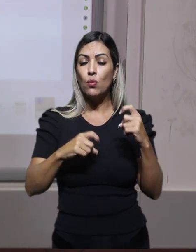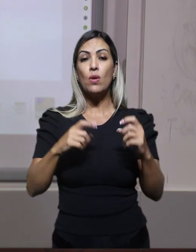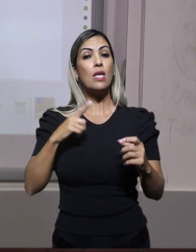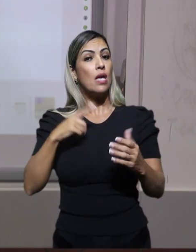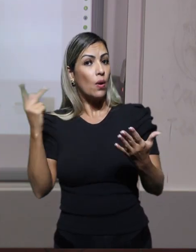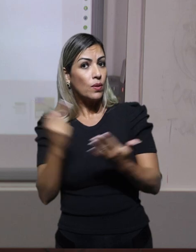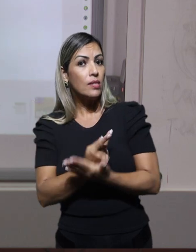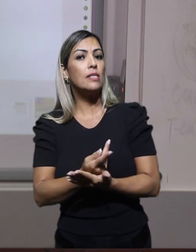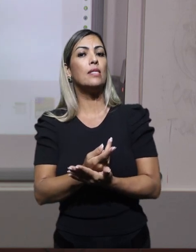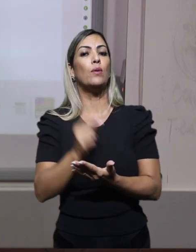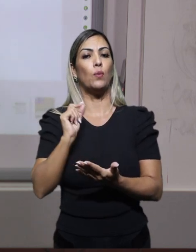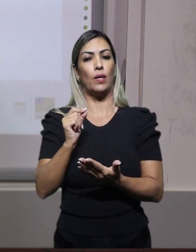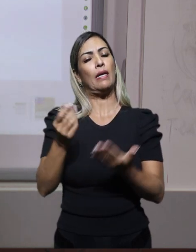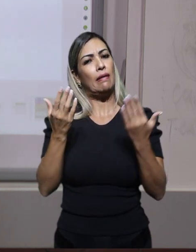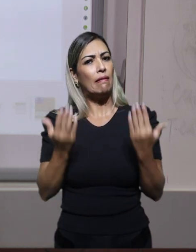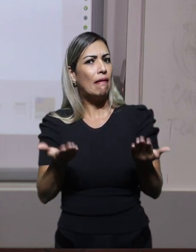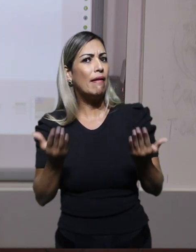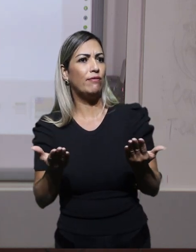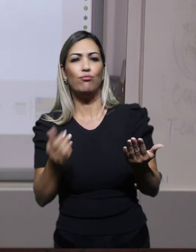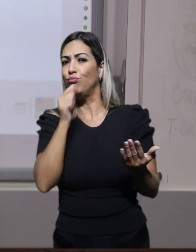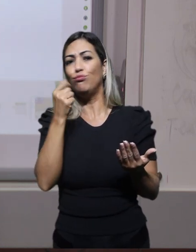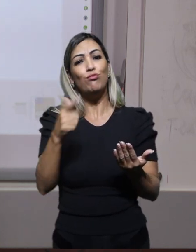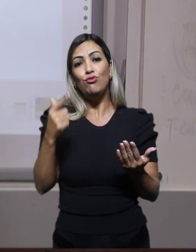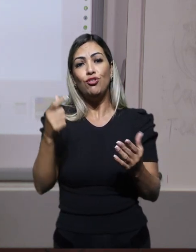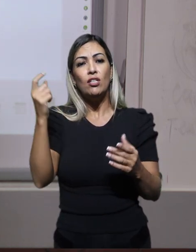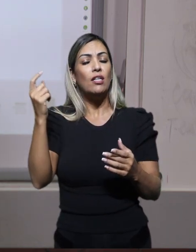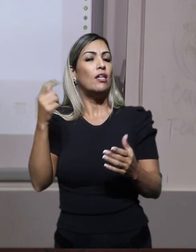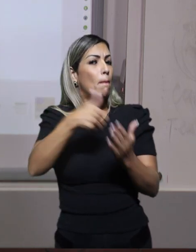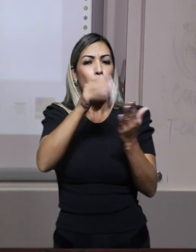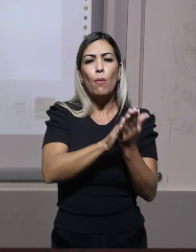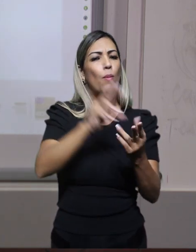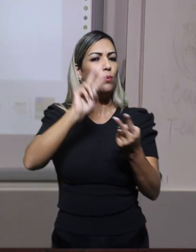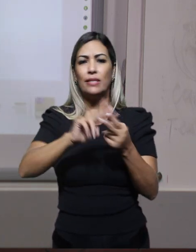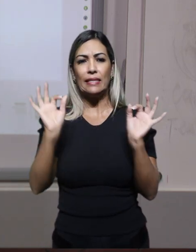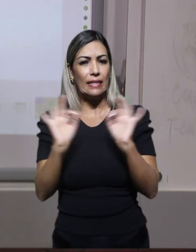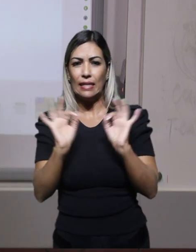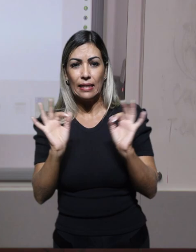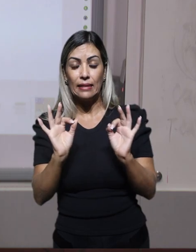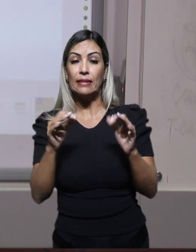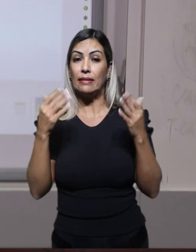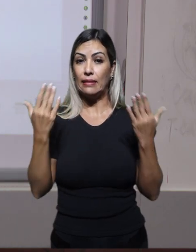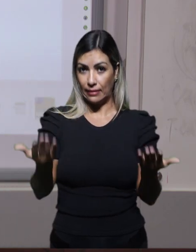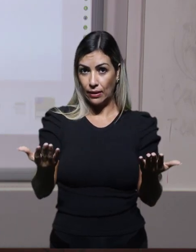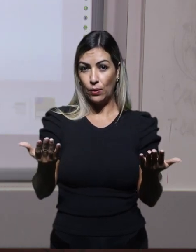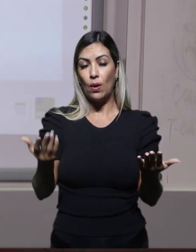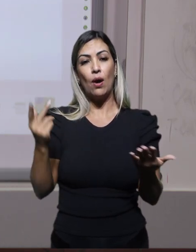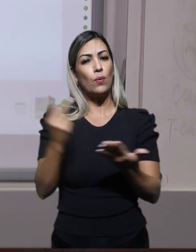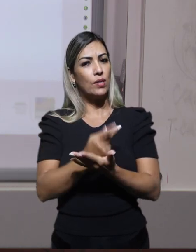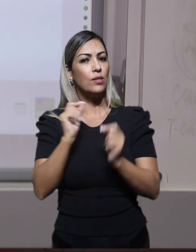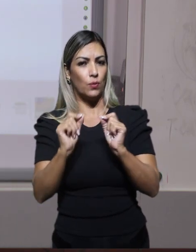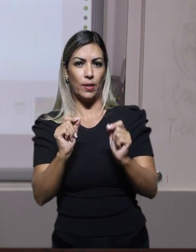condutas um pouco mais leves, elas ficavam sem punição. Ou então, quando muito, elas iam